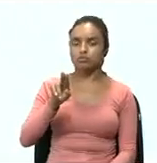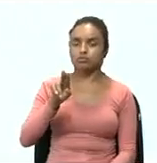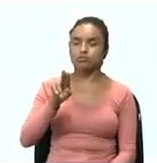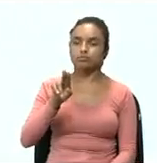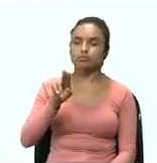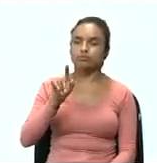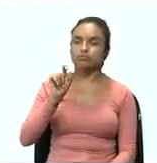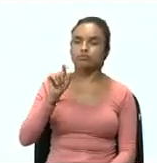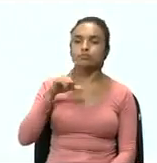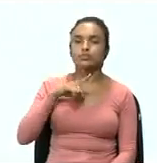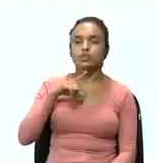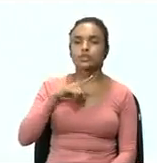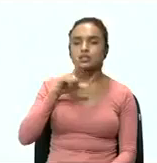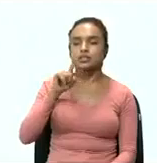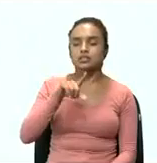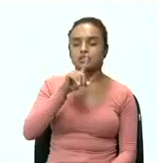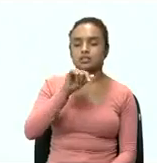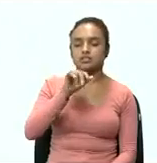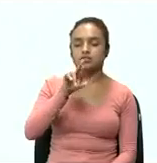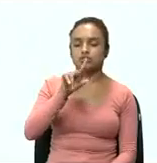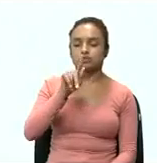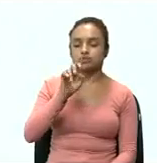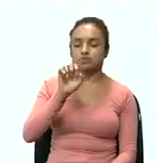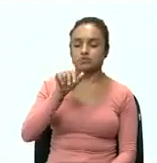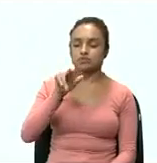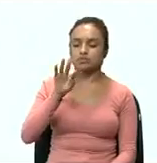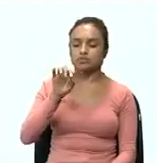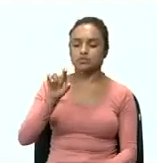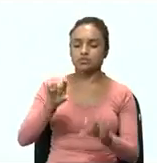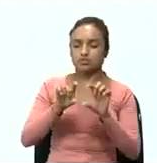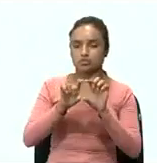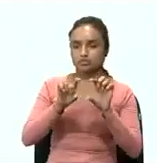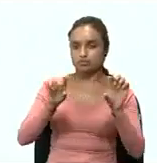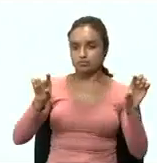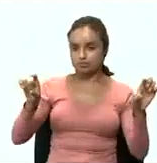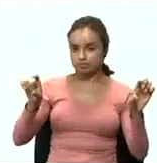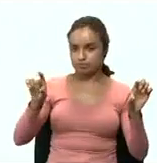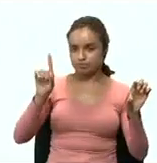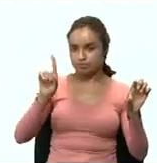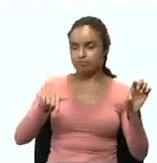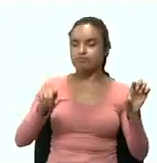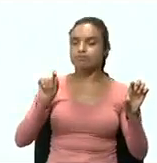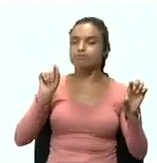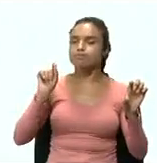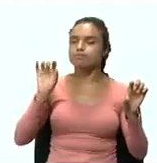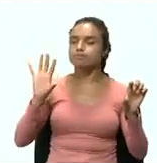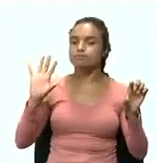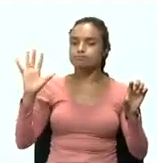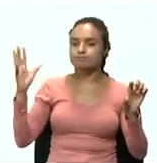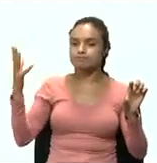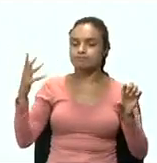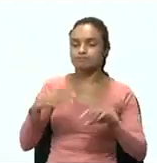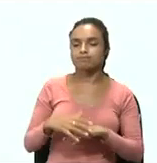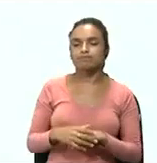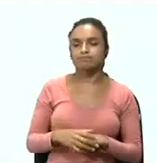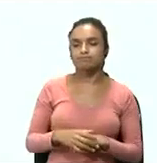ou seja, ela é divergente, o que vai acontecer? Então,